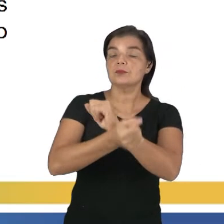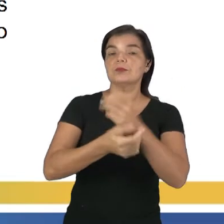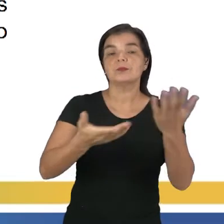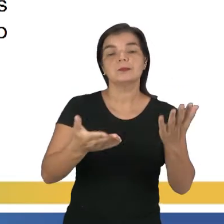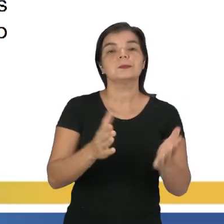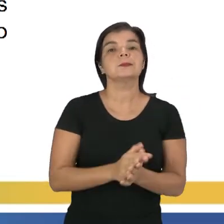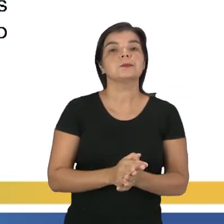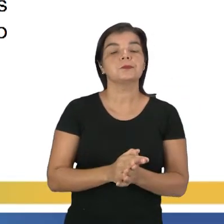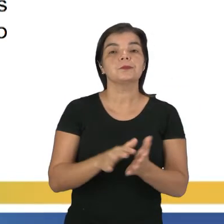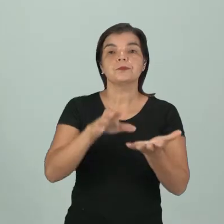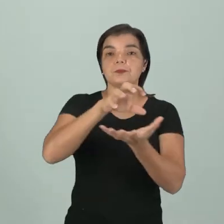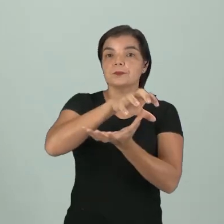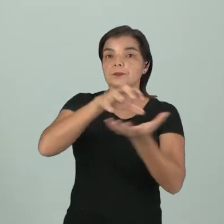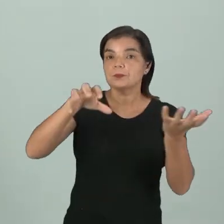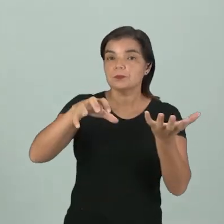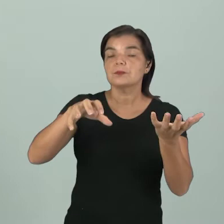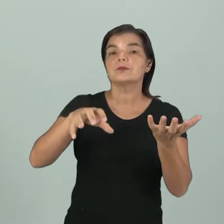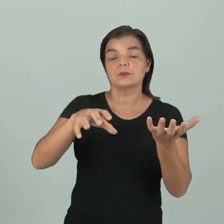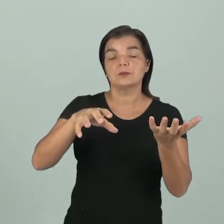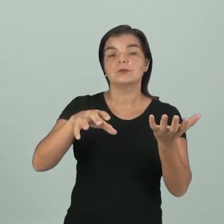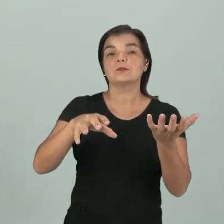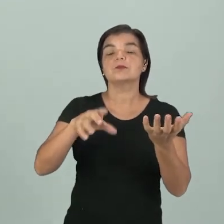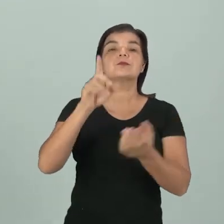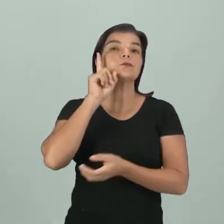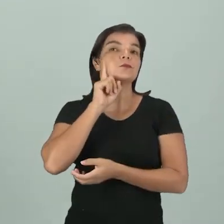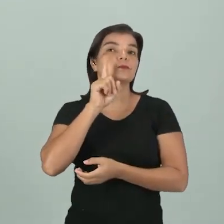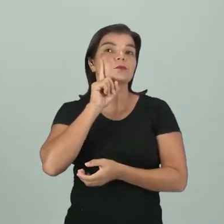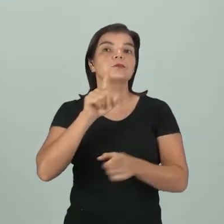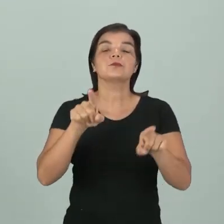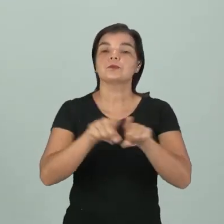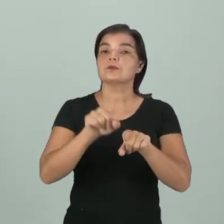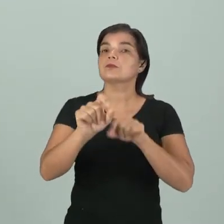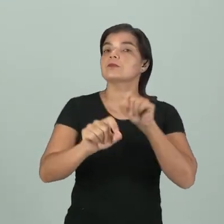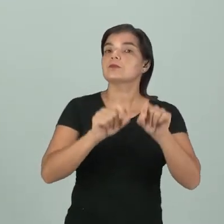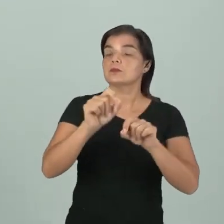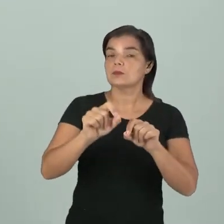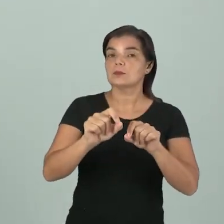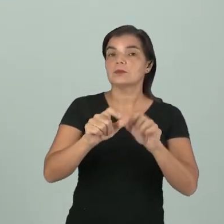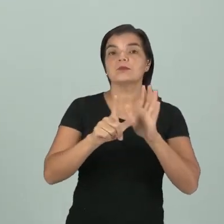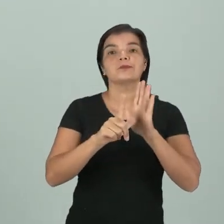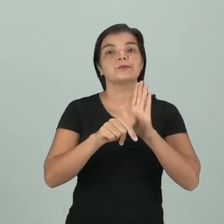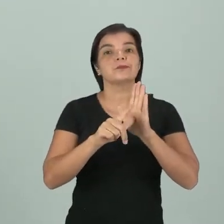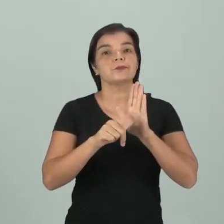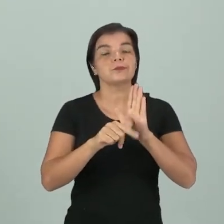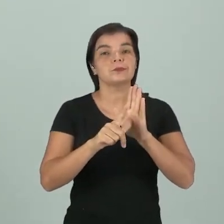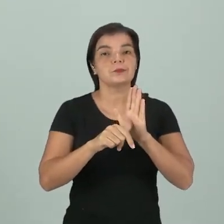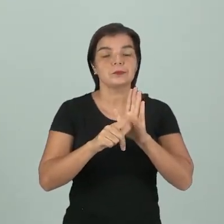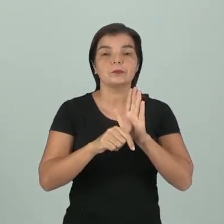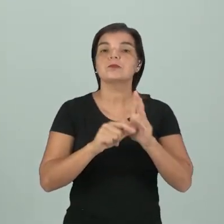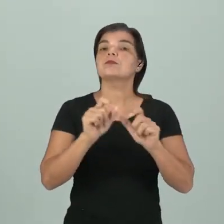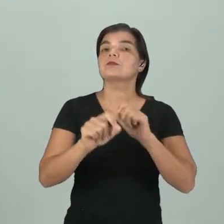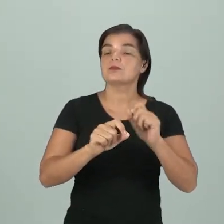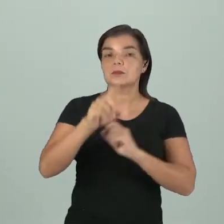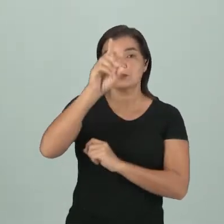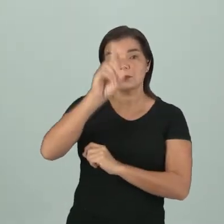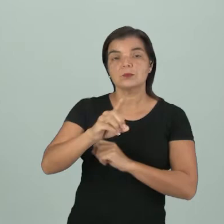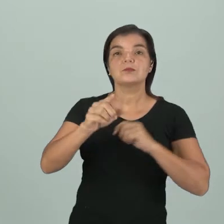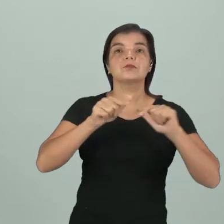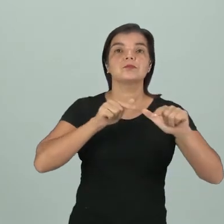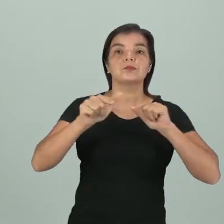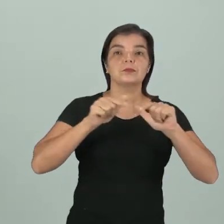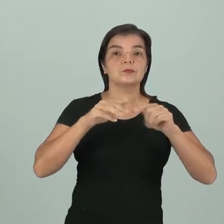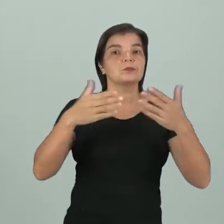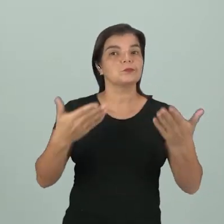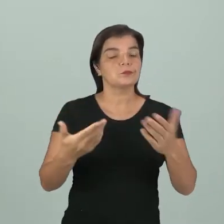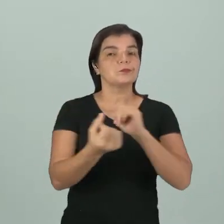escravatura aqui no continente americano, certo? E isso faz com que atrase cada vez mais essa questão do direito de trabalho,